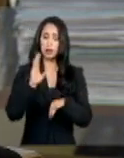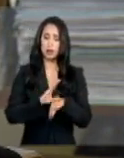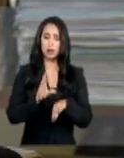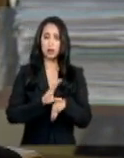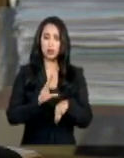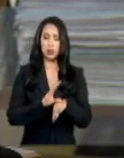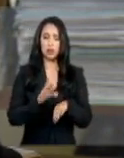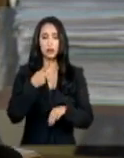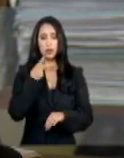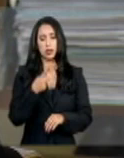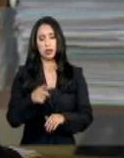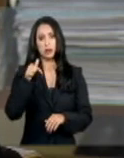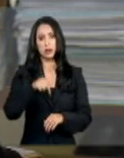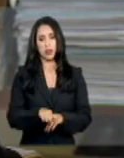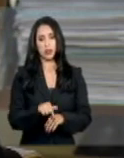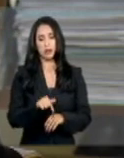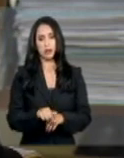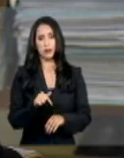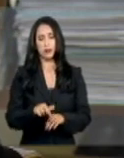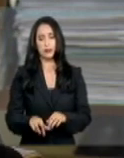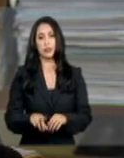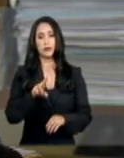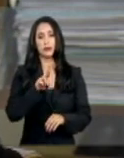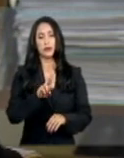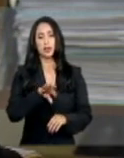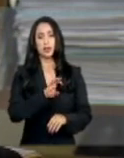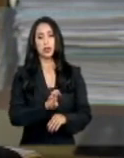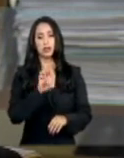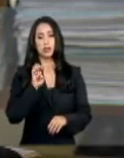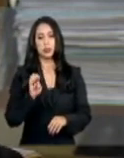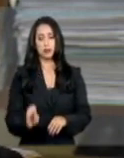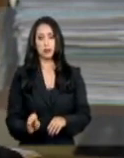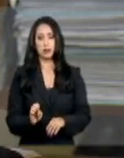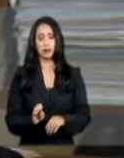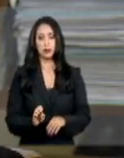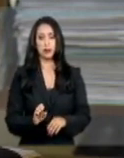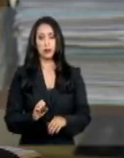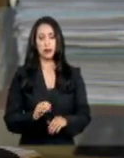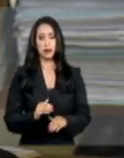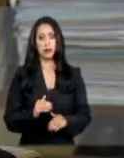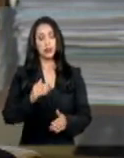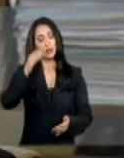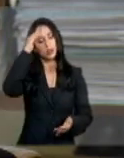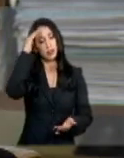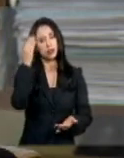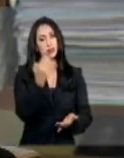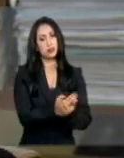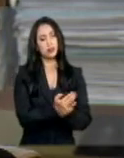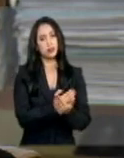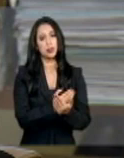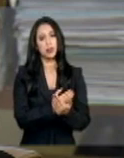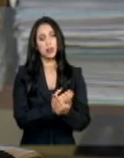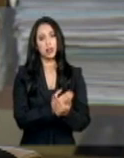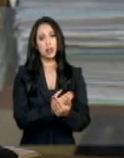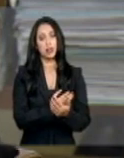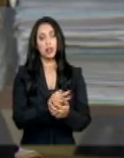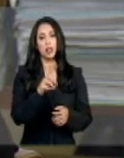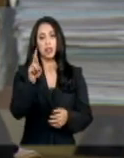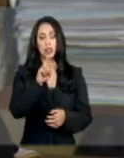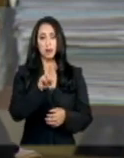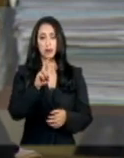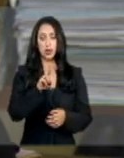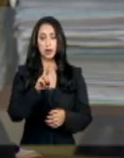aqui eu menciono este recurso seu recurso já foi submetido a sistemática da repercussão geral por vossa excelência